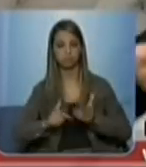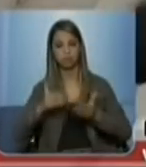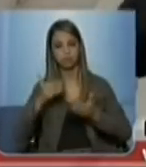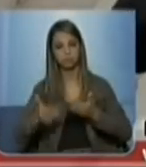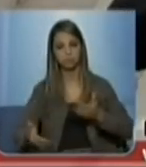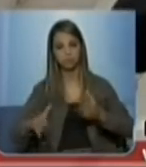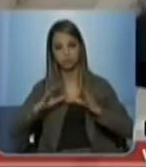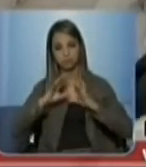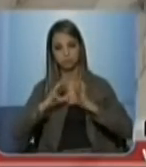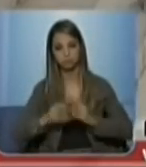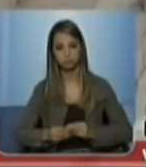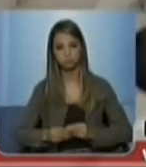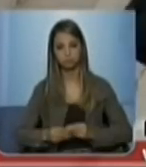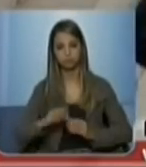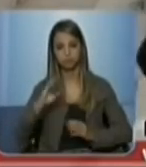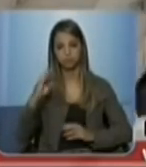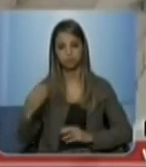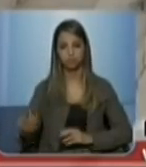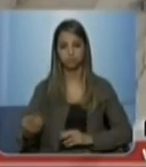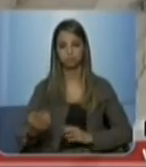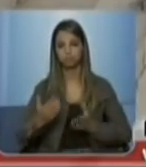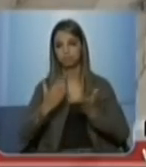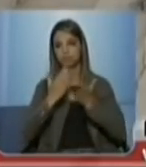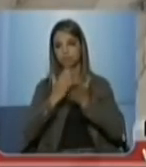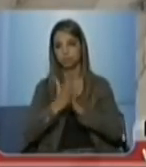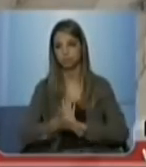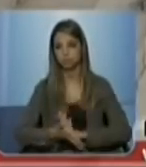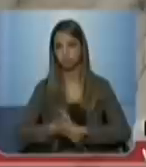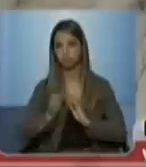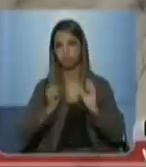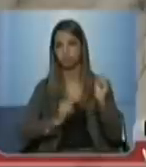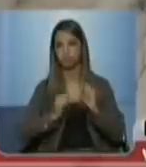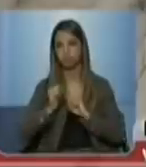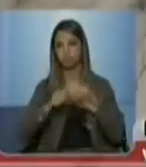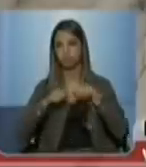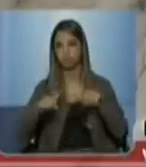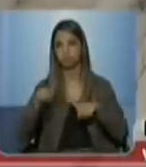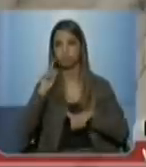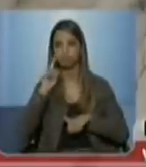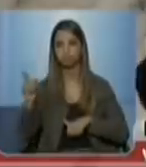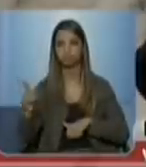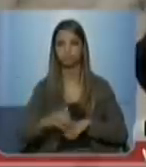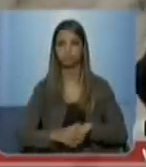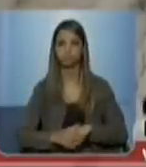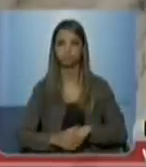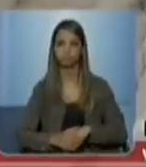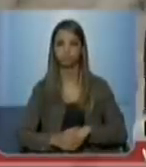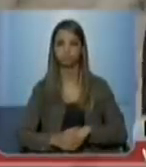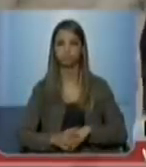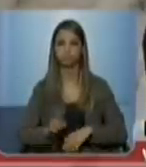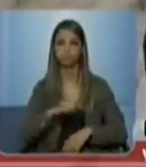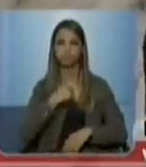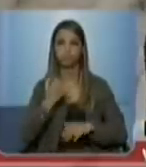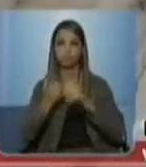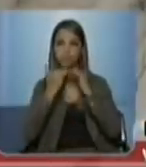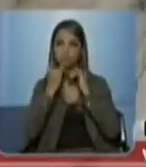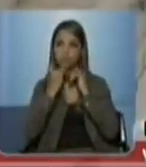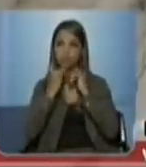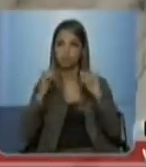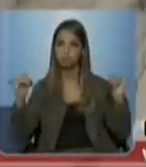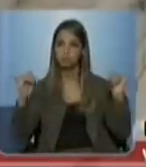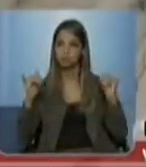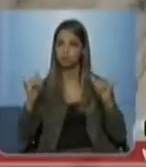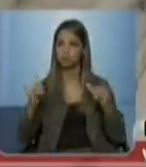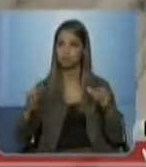perderam tudo foram enganados Foram arruinados pela empresa então senhor presidente fica aqui o nosso apelo à